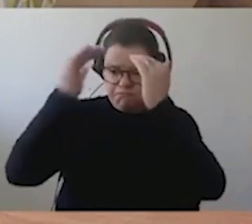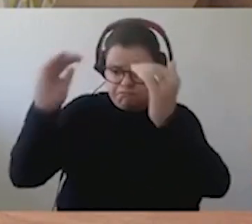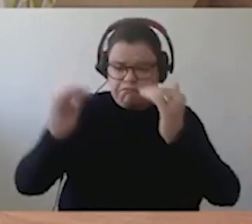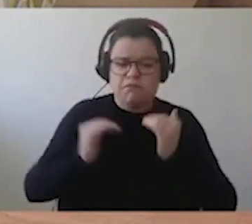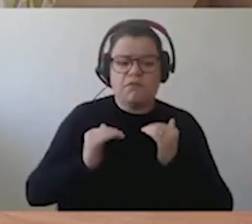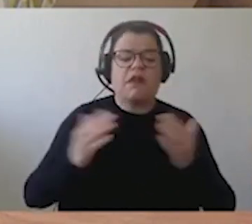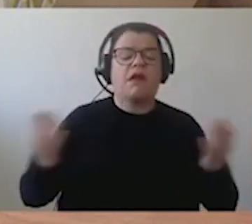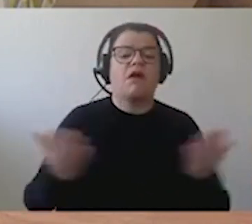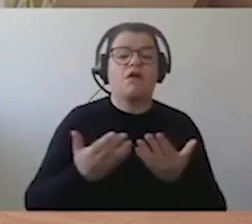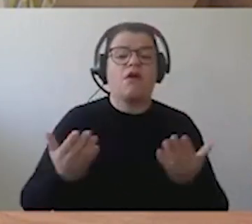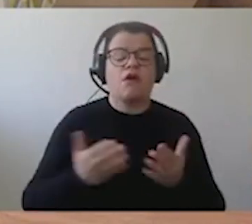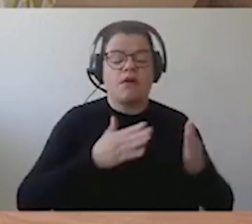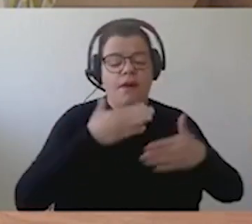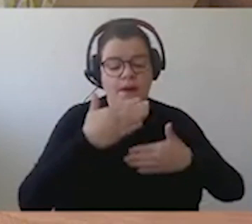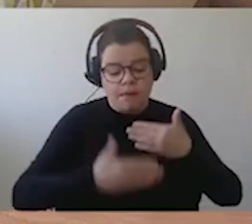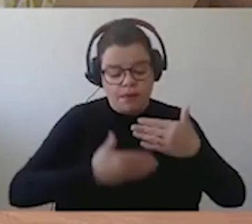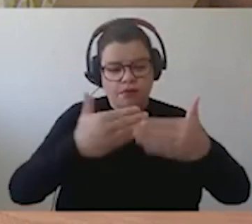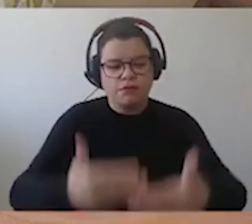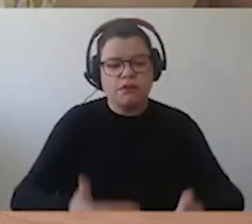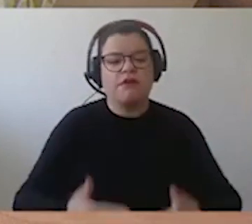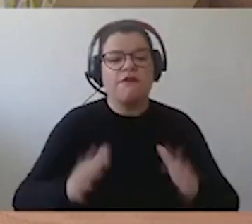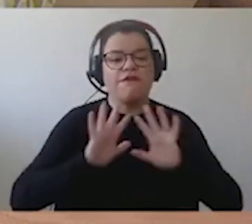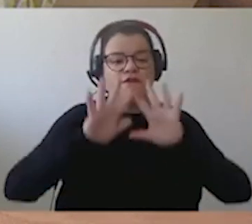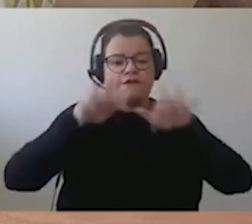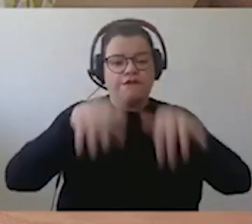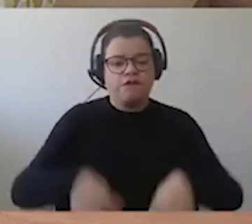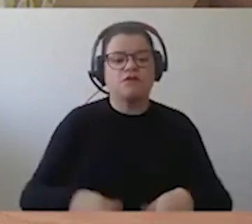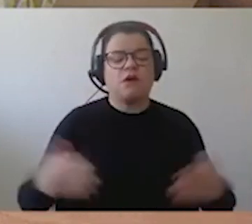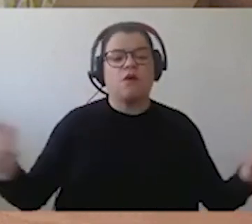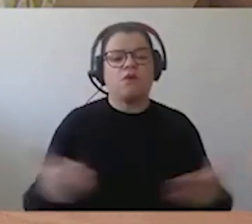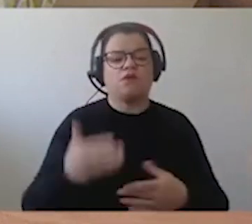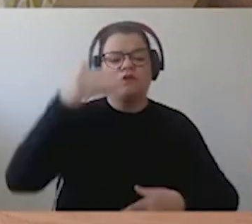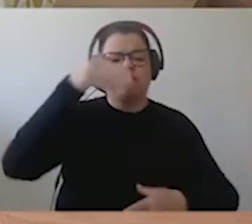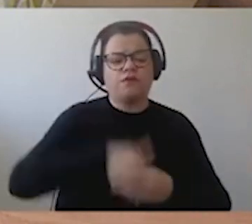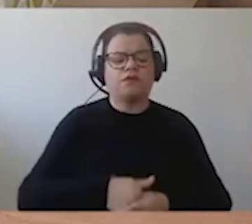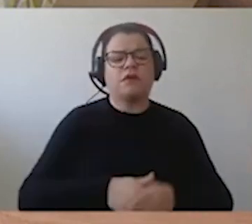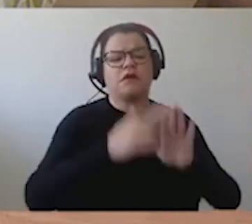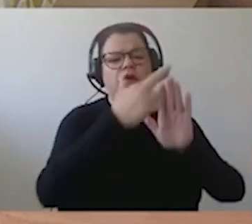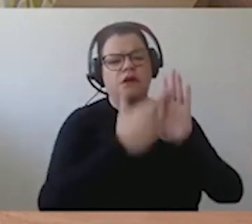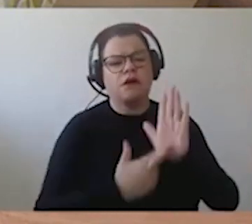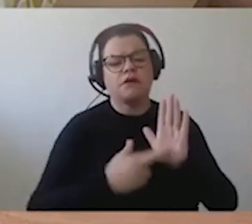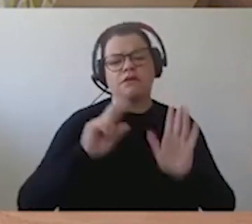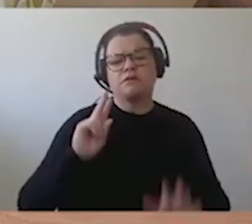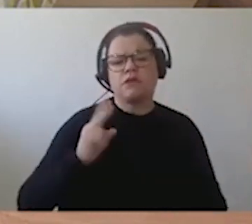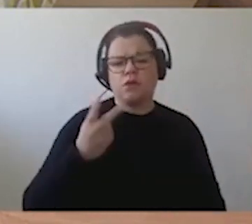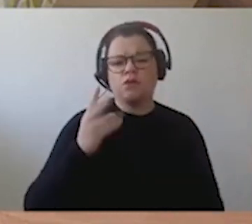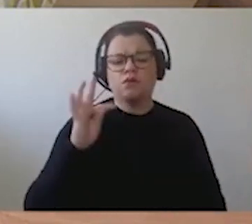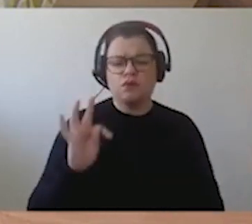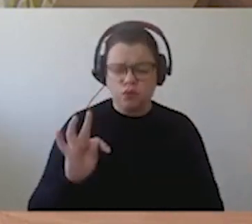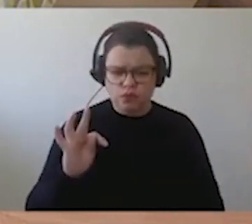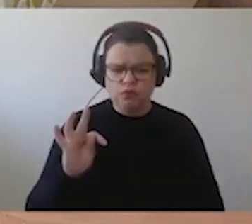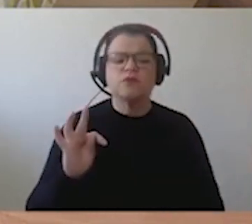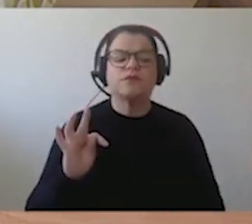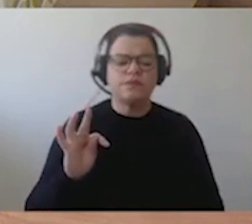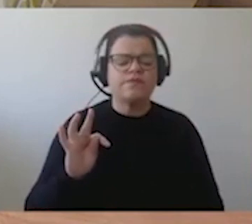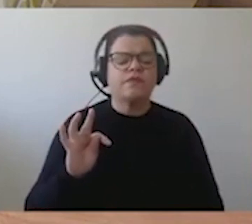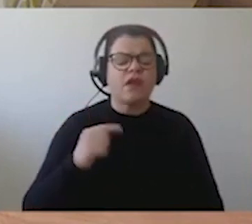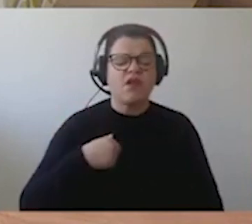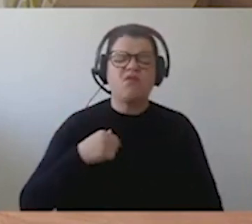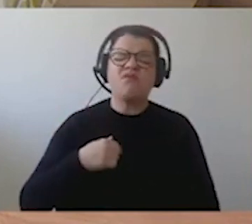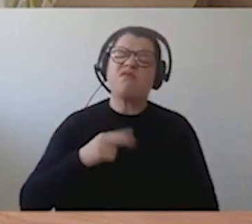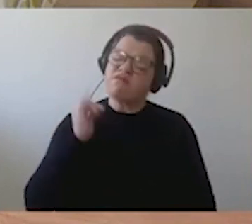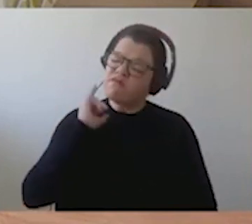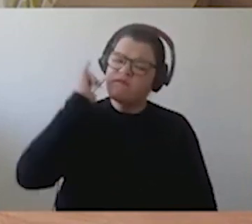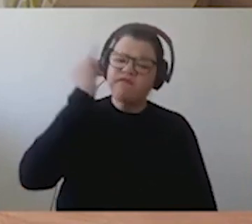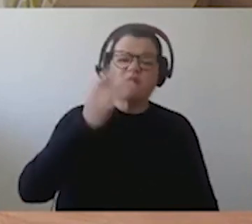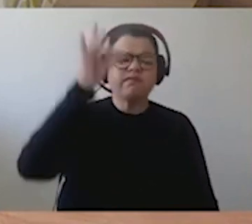hoje vamos inclusive aqui fazer as votações da redação de segundo turno posso afirmar com absoluta tranquilidade que os